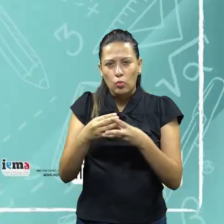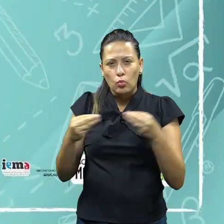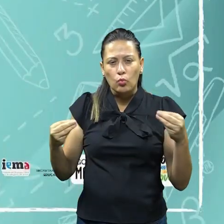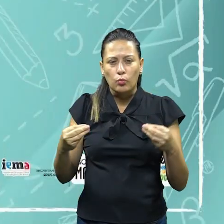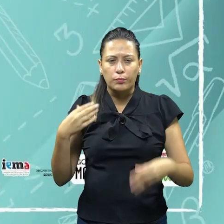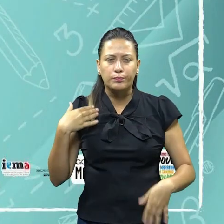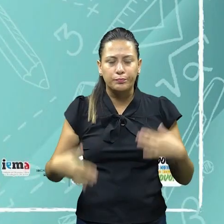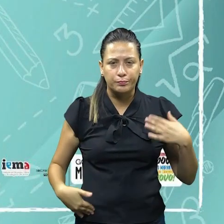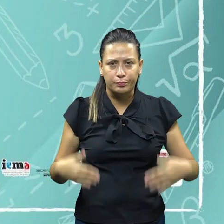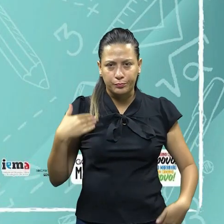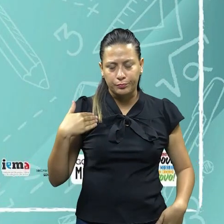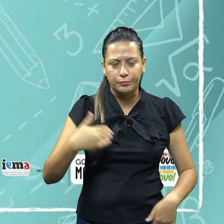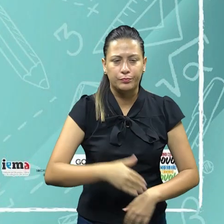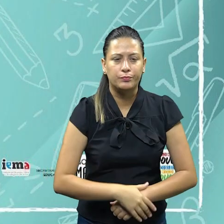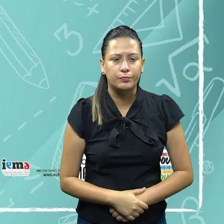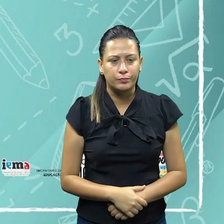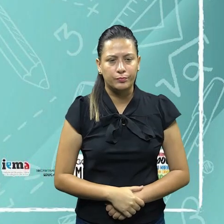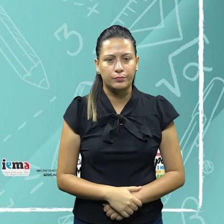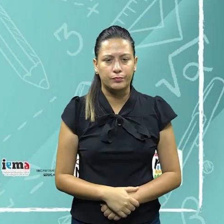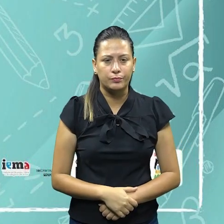elétrica.